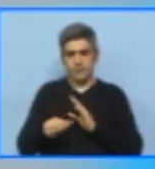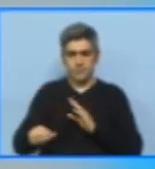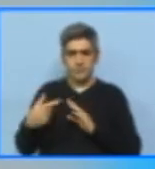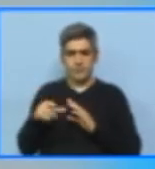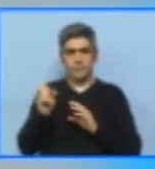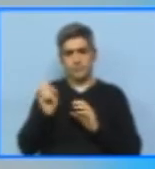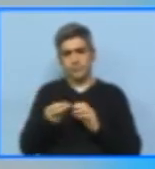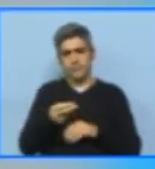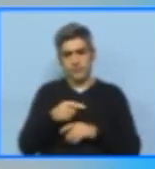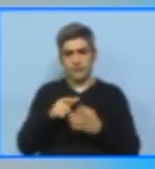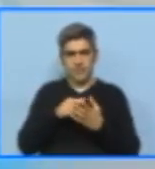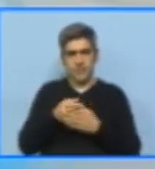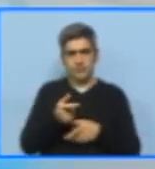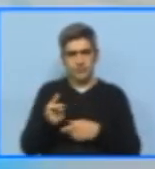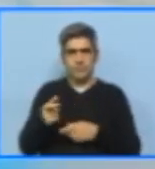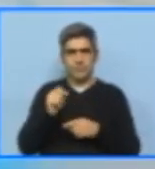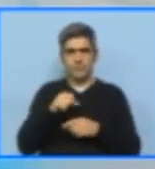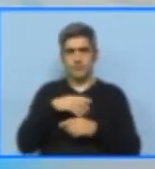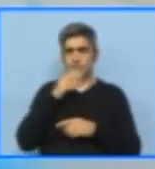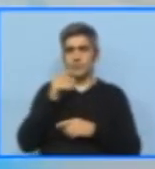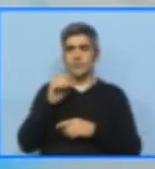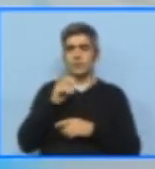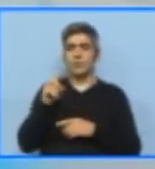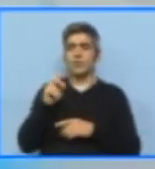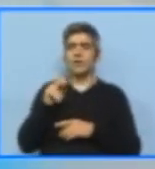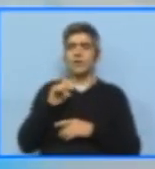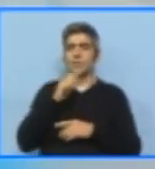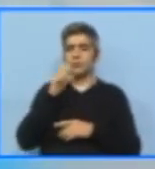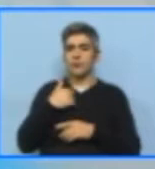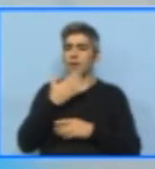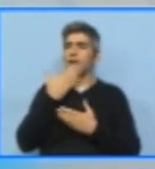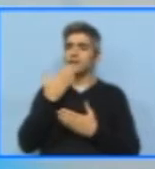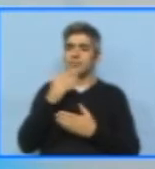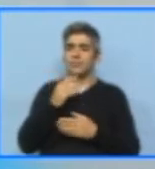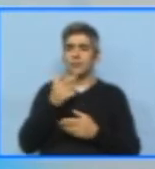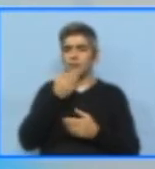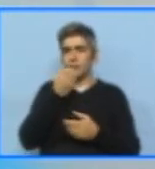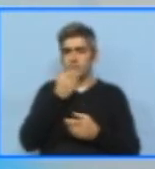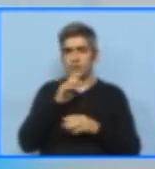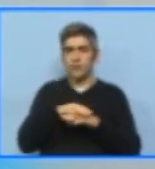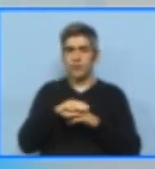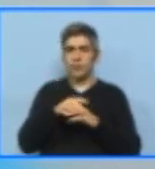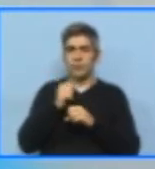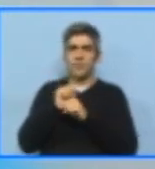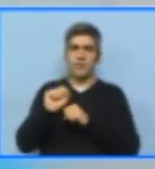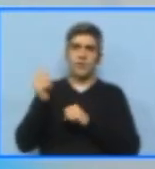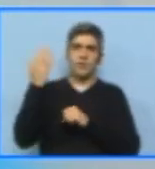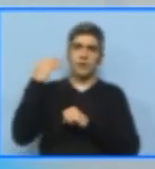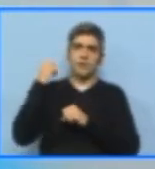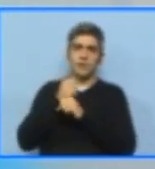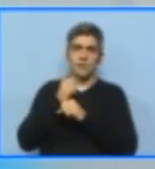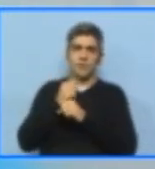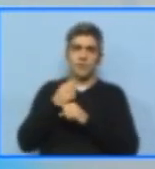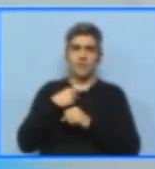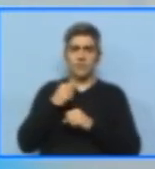não é? É verdade, eu ainda há dias dizia ao Cónigo João Aguiar, agradecia-lhe estes frutos, não é? Eu estou a viver à custa do trabalho dele. E